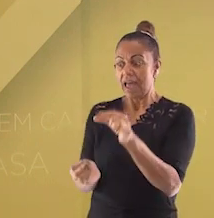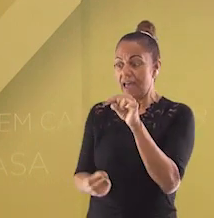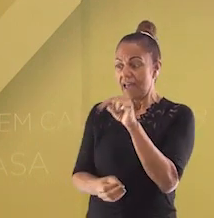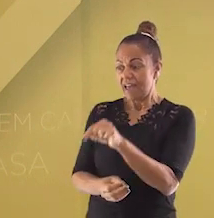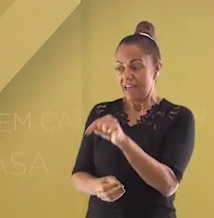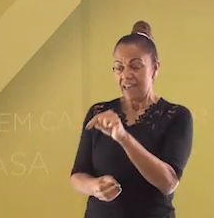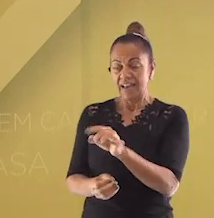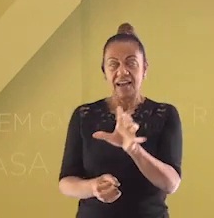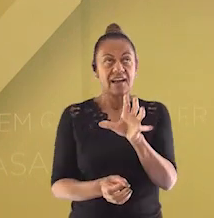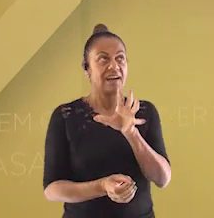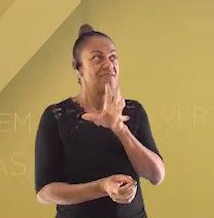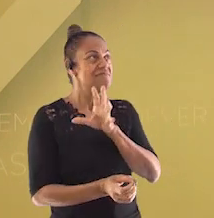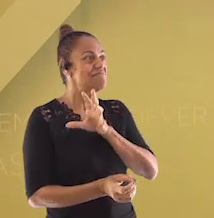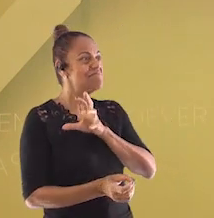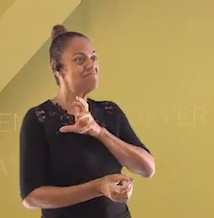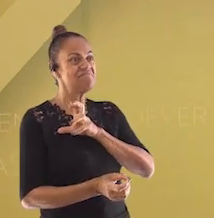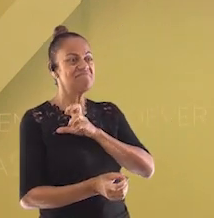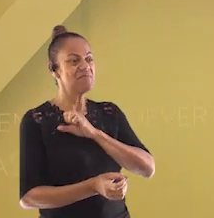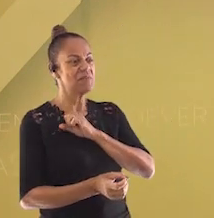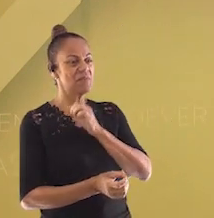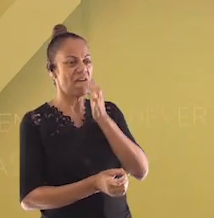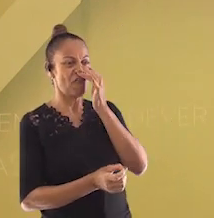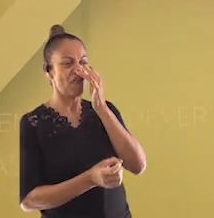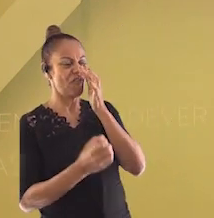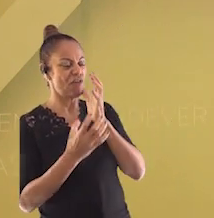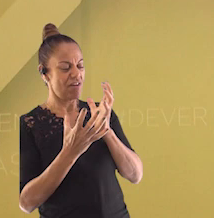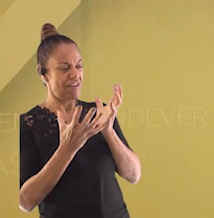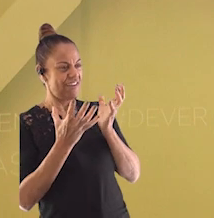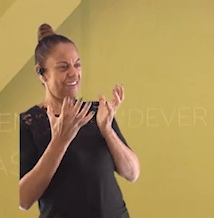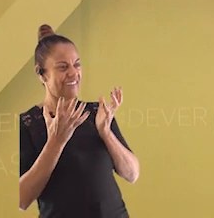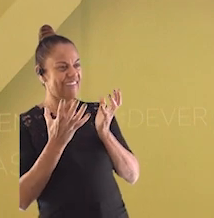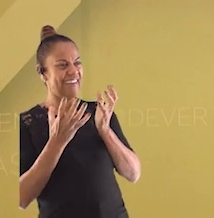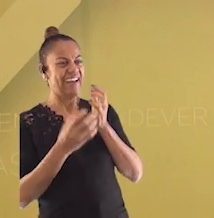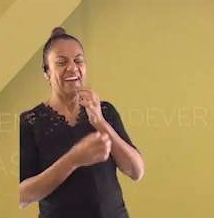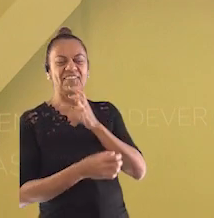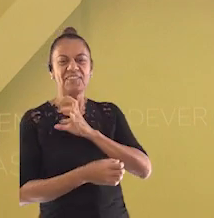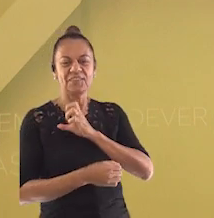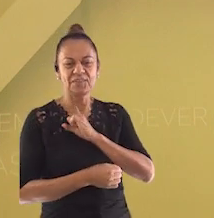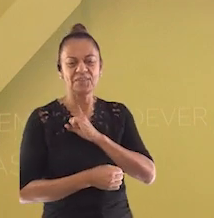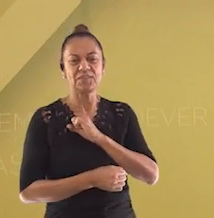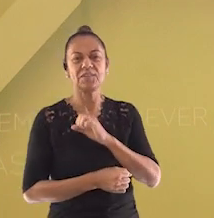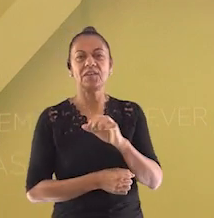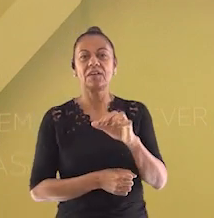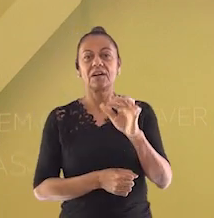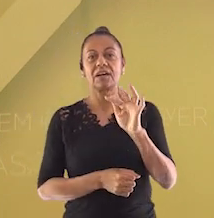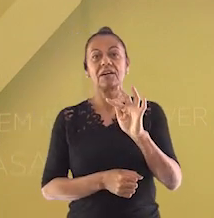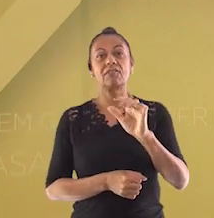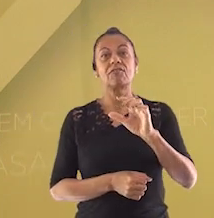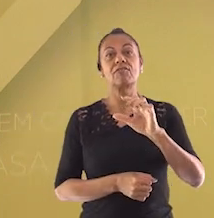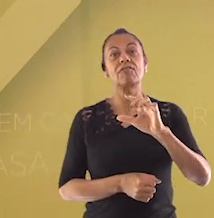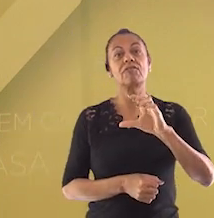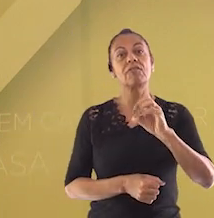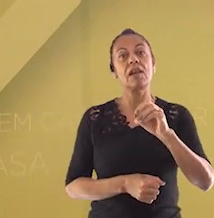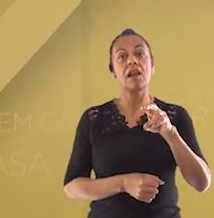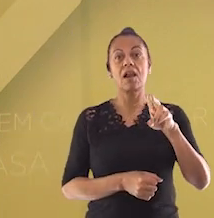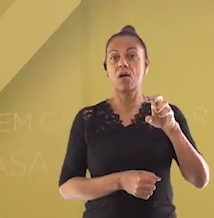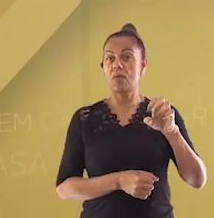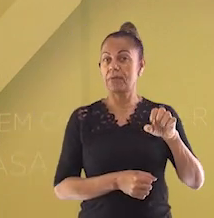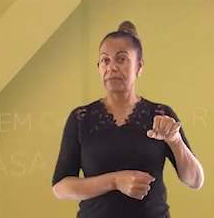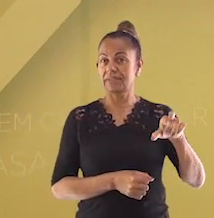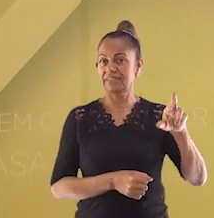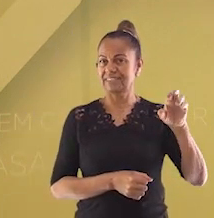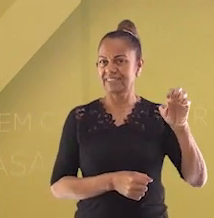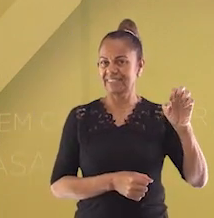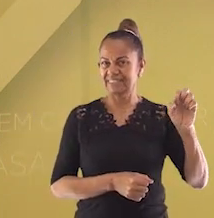amou as flores ela amou as flores o verbo na forma infinitiva é to